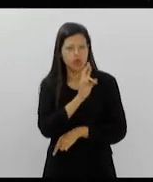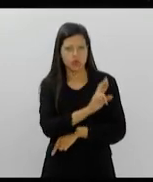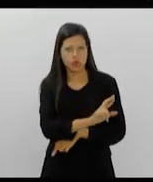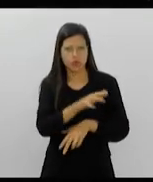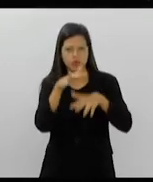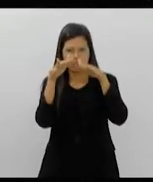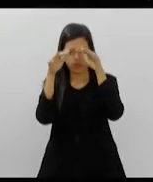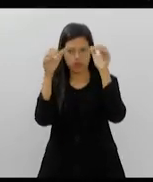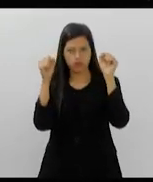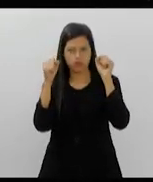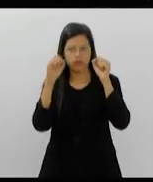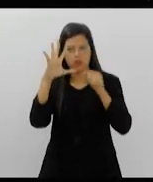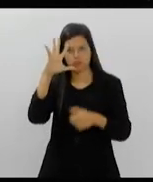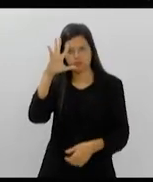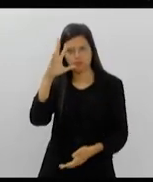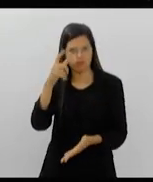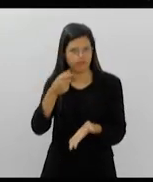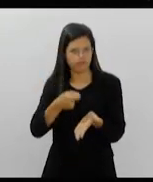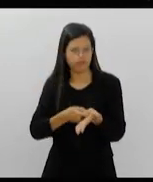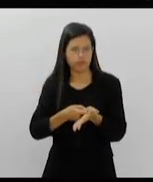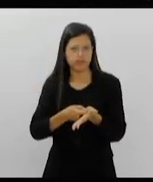decidir. Veja